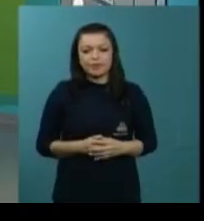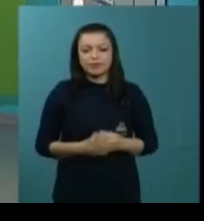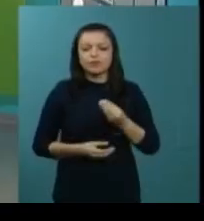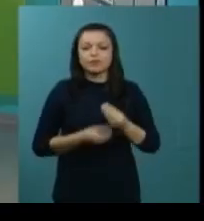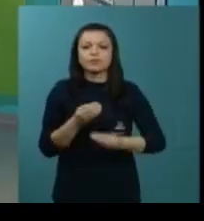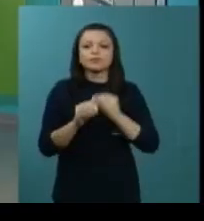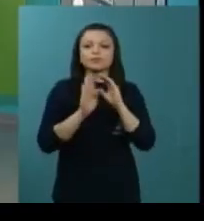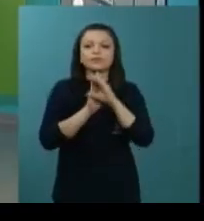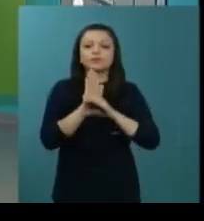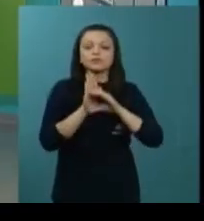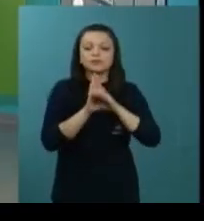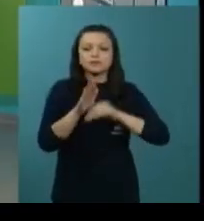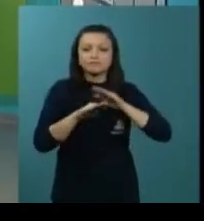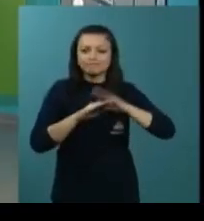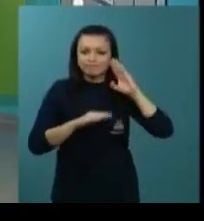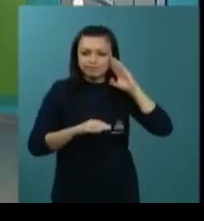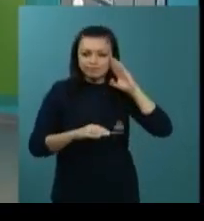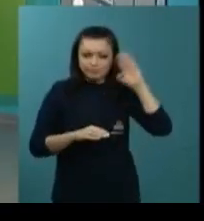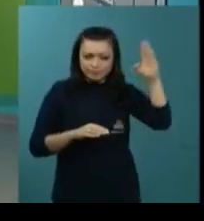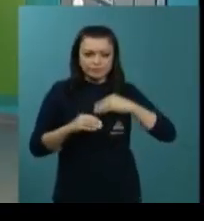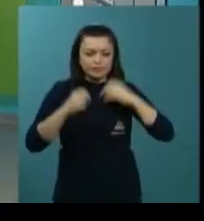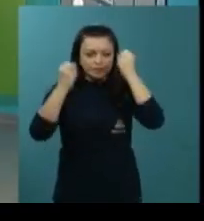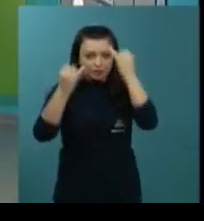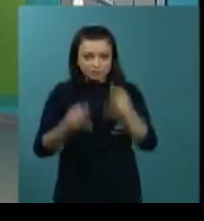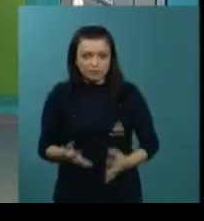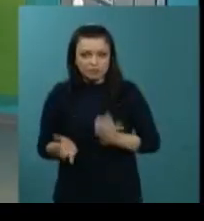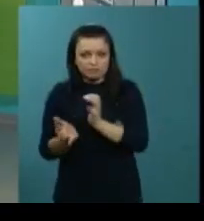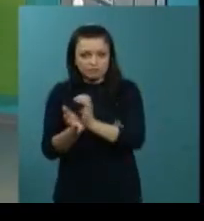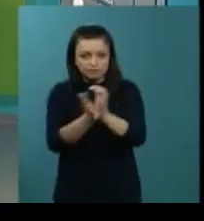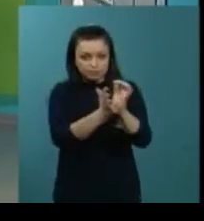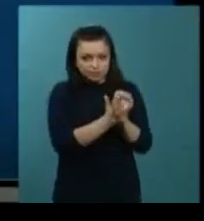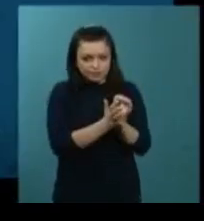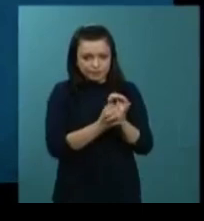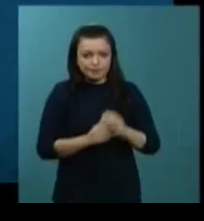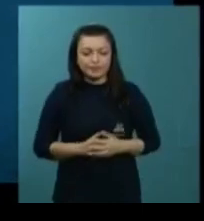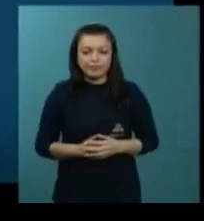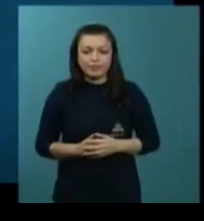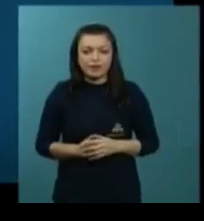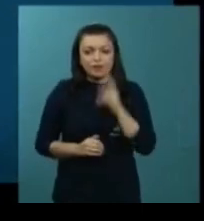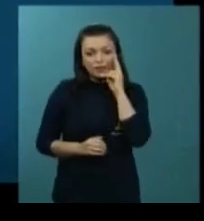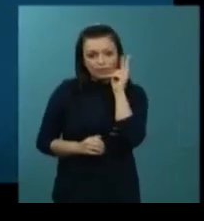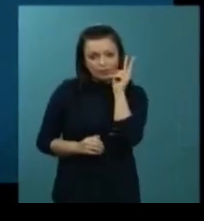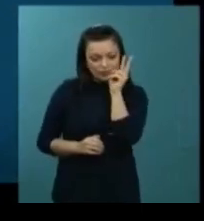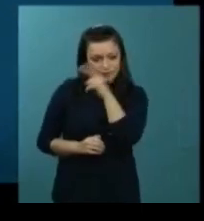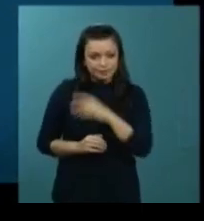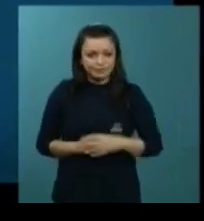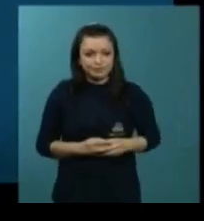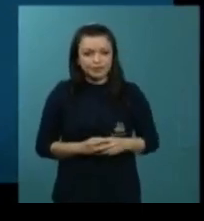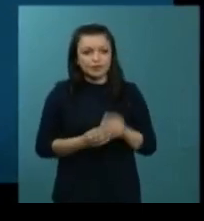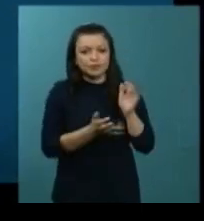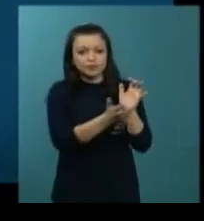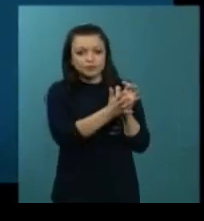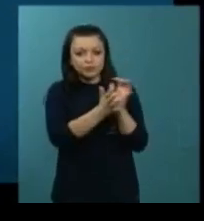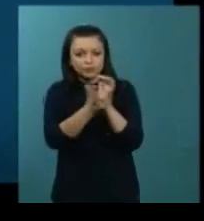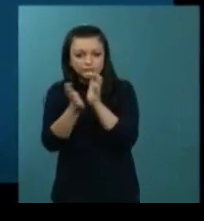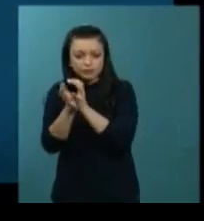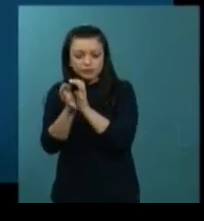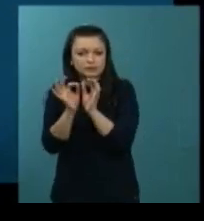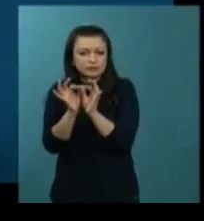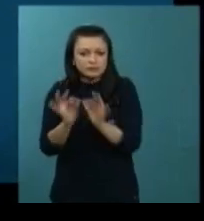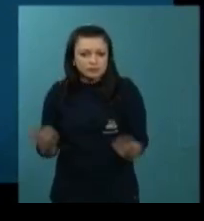o conceito primitivo de conjunto? Verifiquem que o conceito primitivo diz